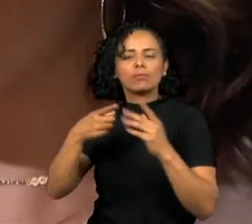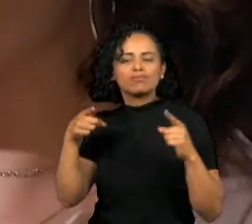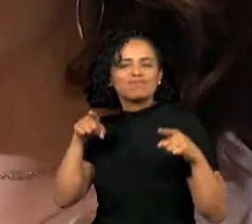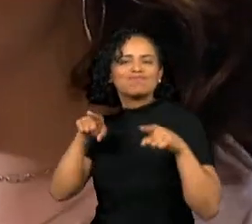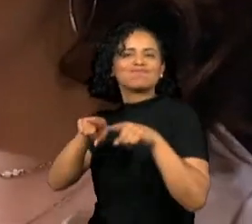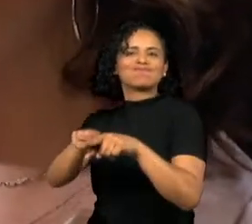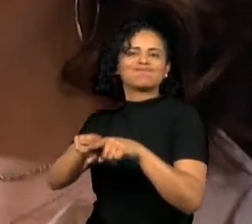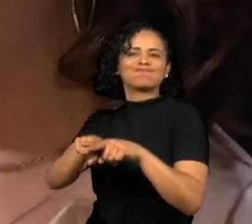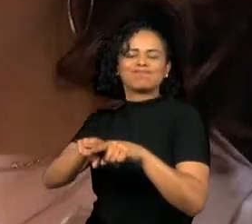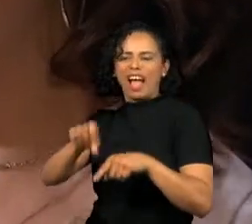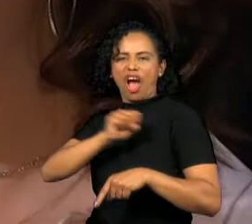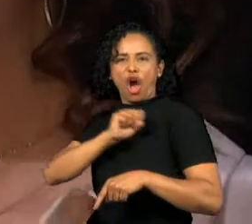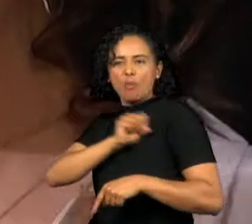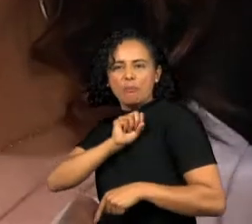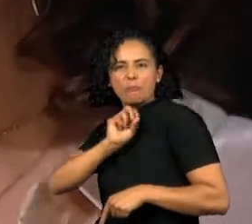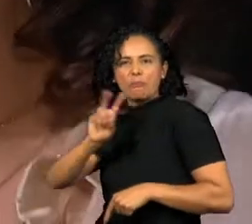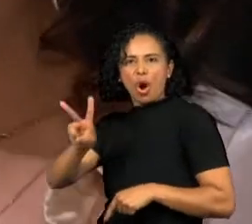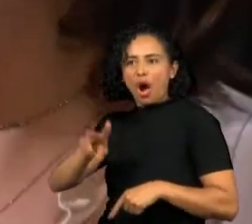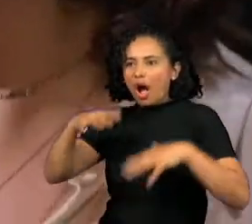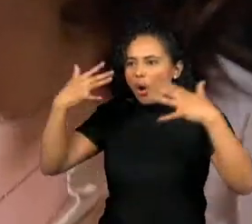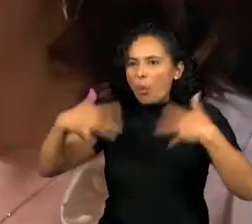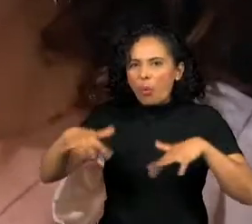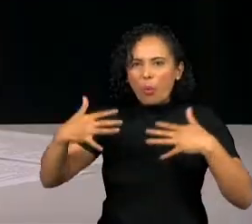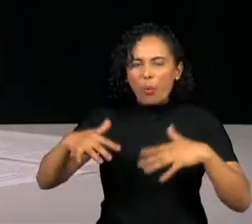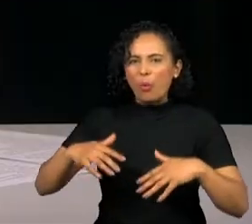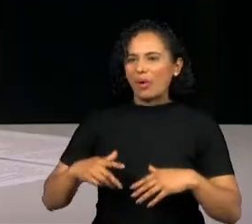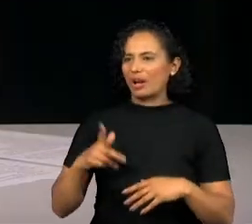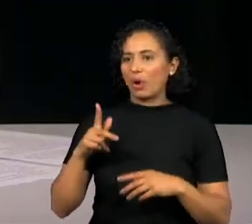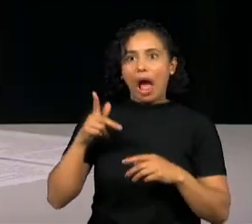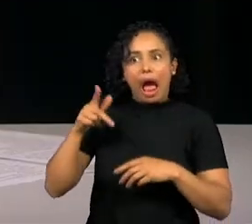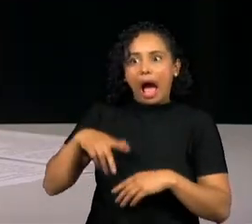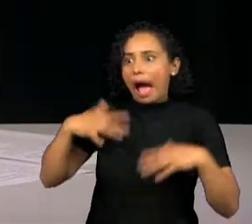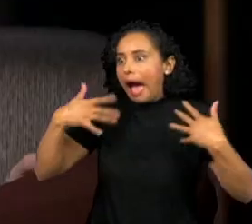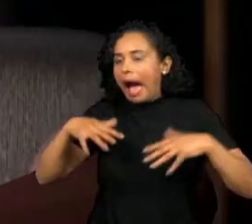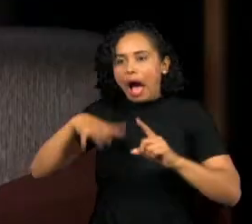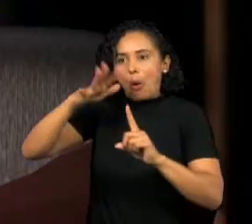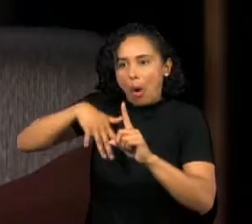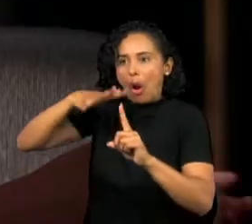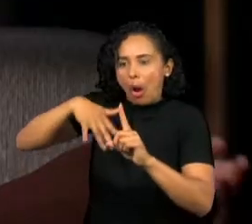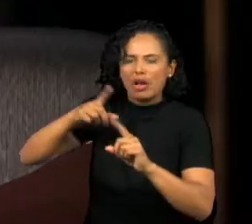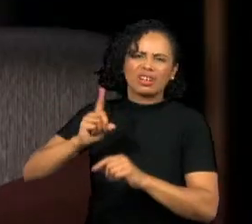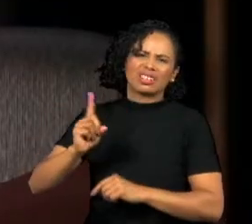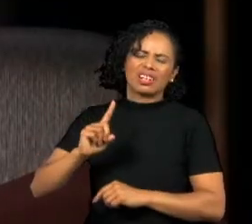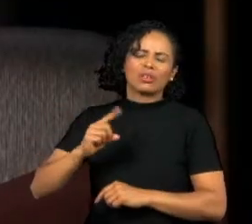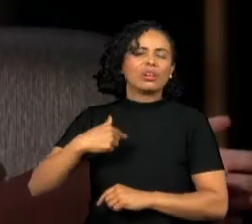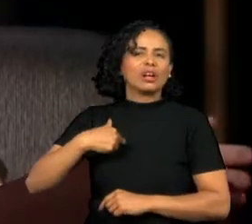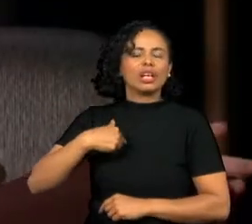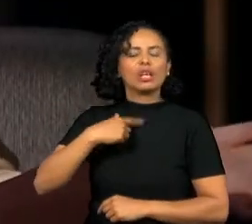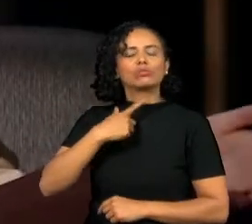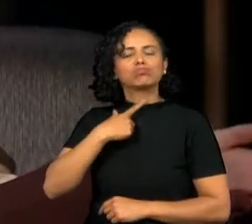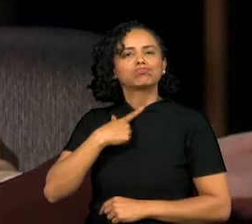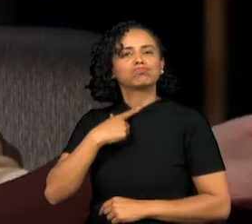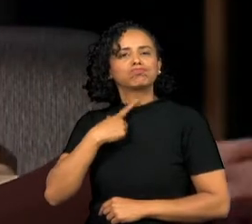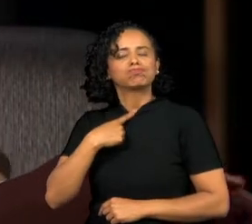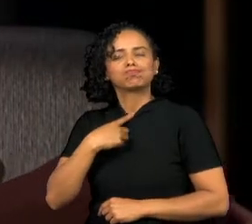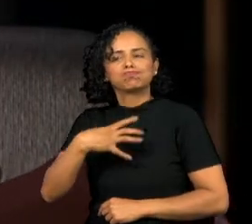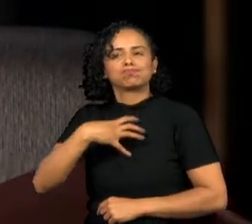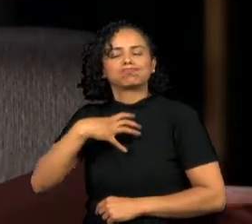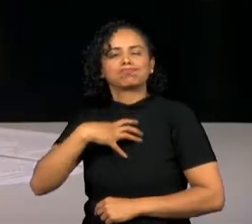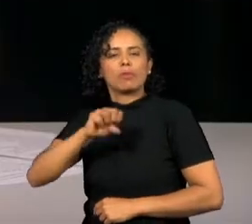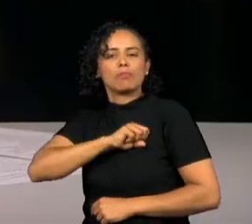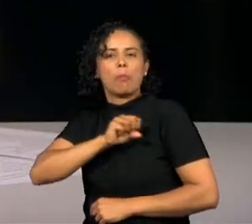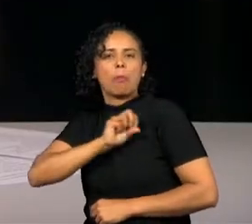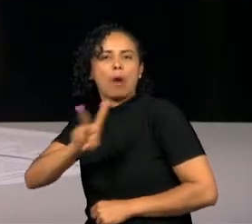tratasse tipo eu tenho Caraca Marcelo estava sendo feito isso aí mano as pessoas chega e faz E aí mano como é que tá as